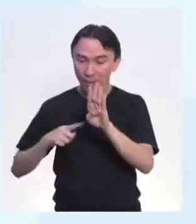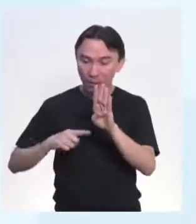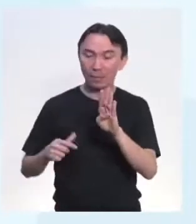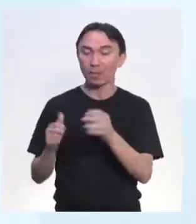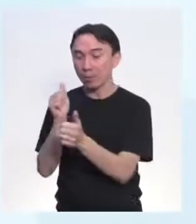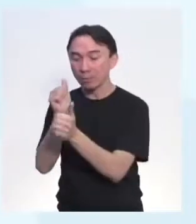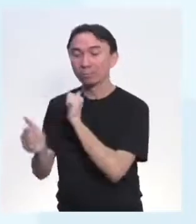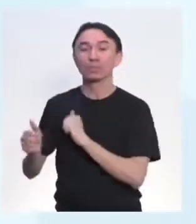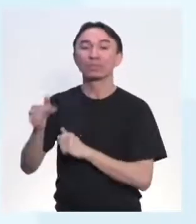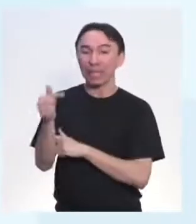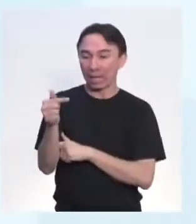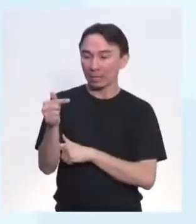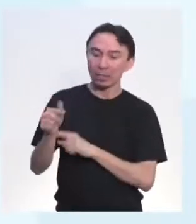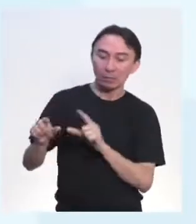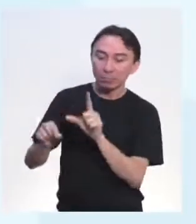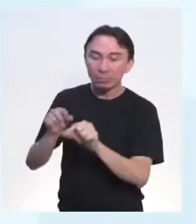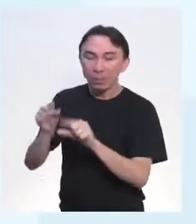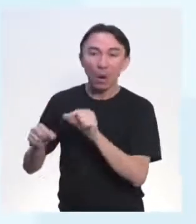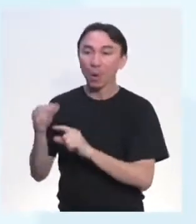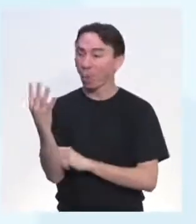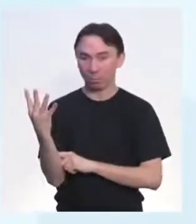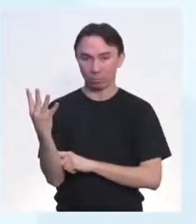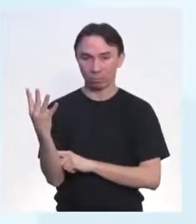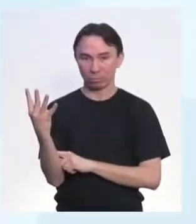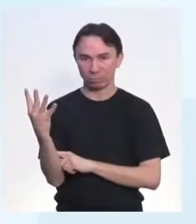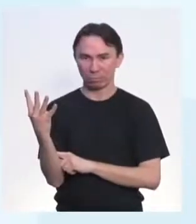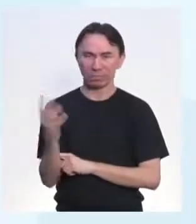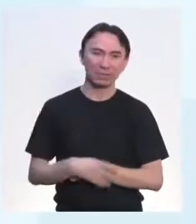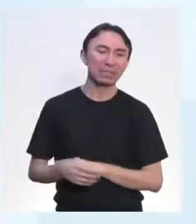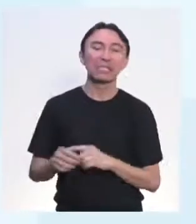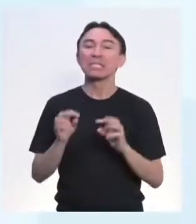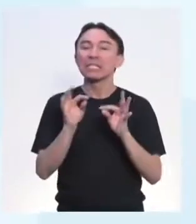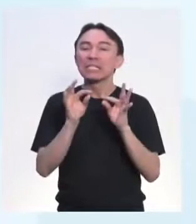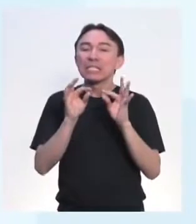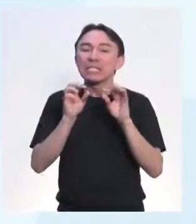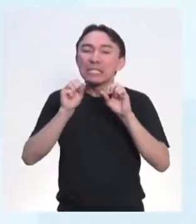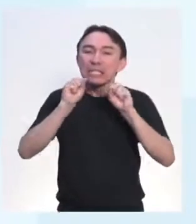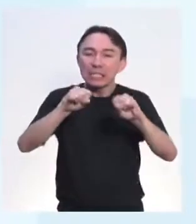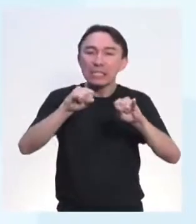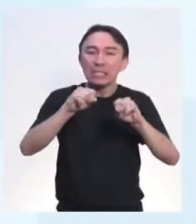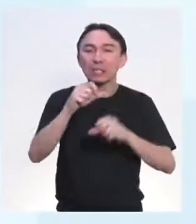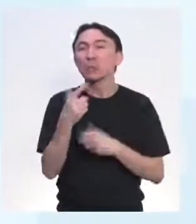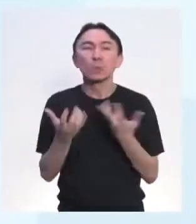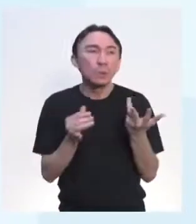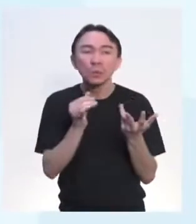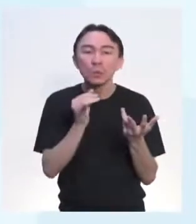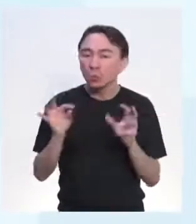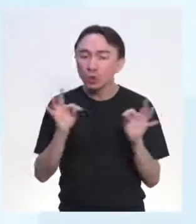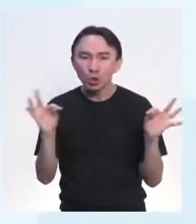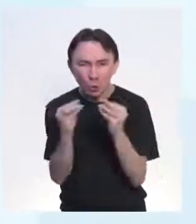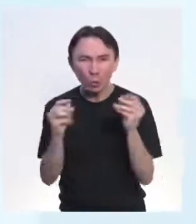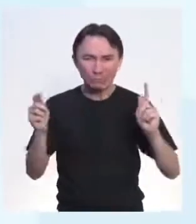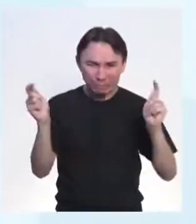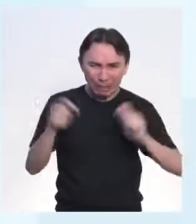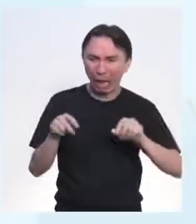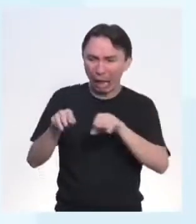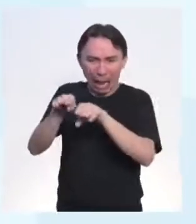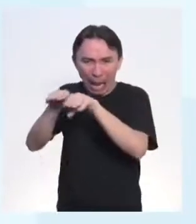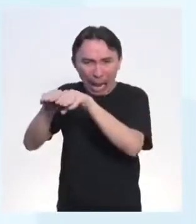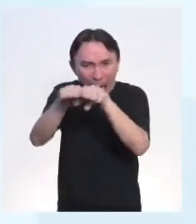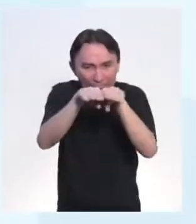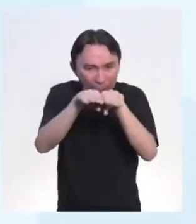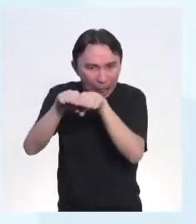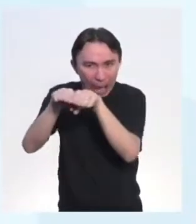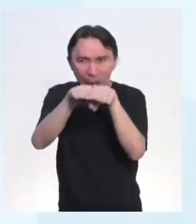serão selecionados 4. Se todos os atletas têm o mesmo potencial